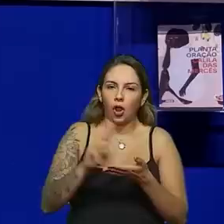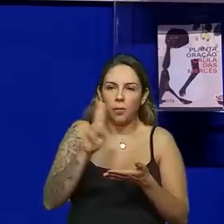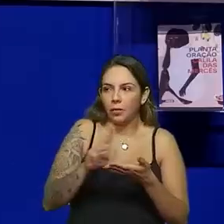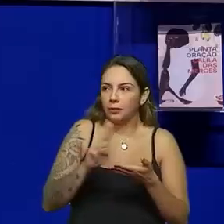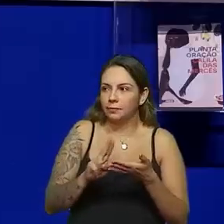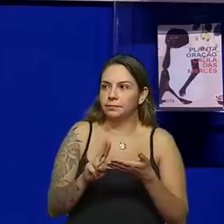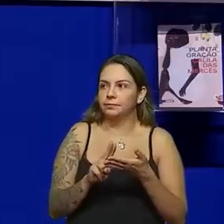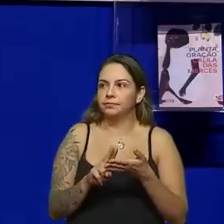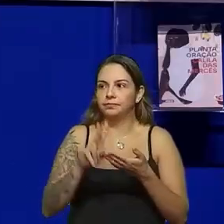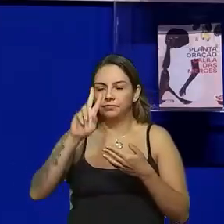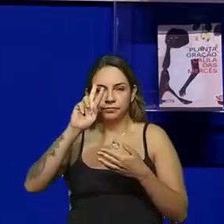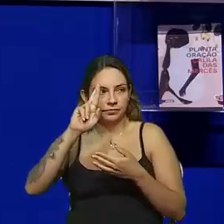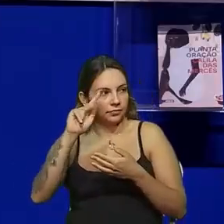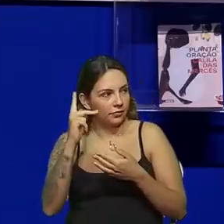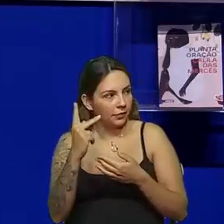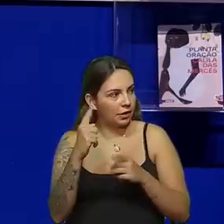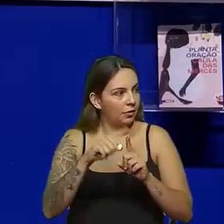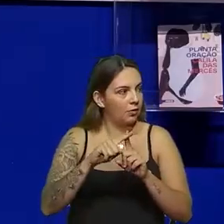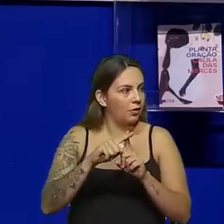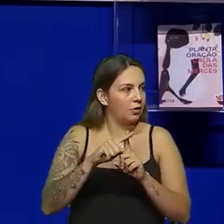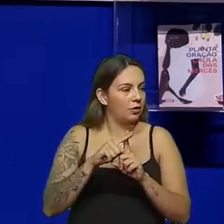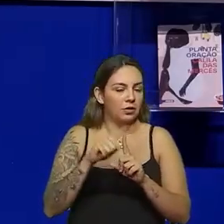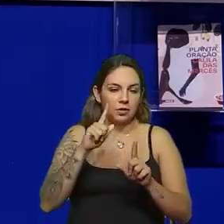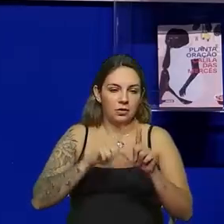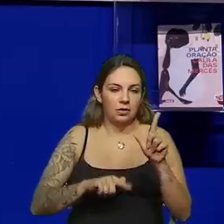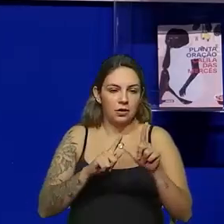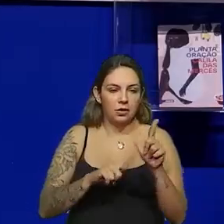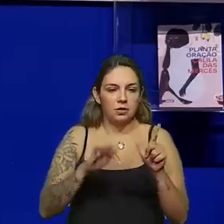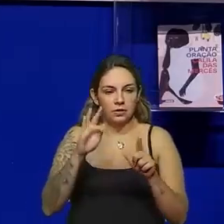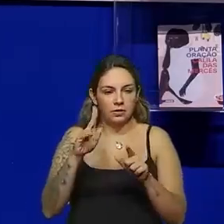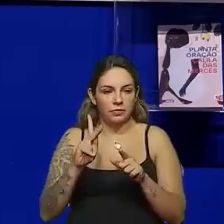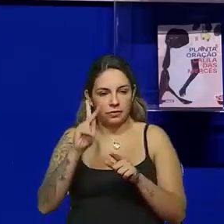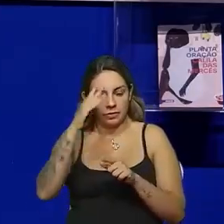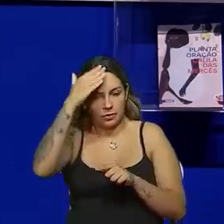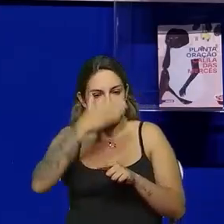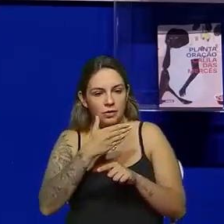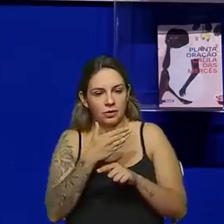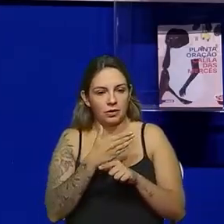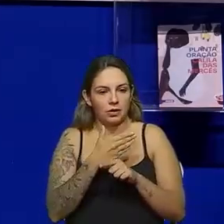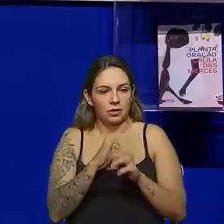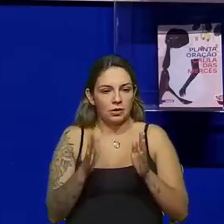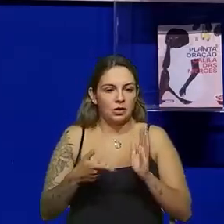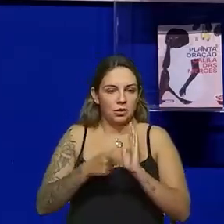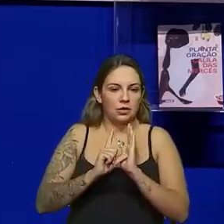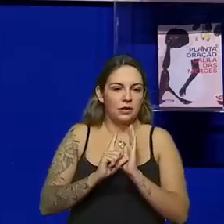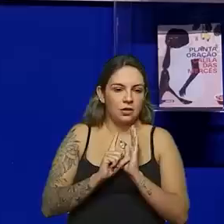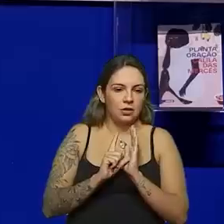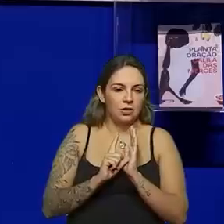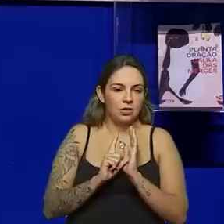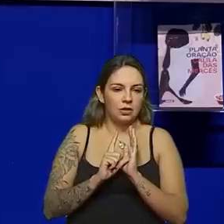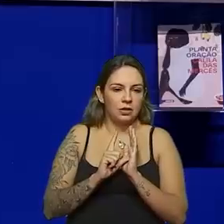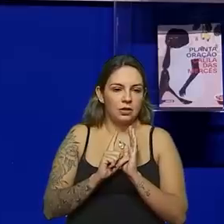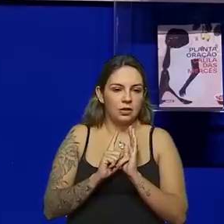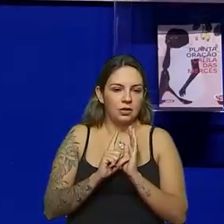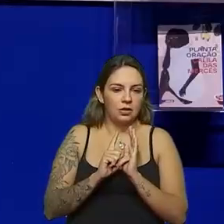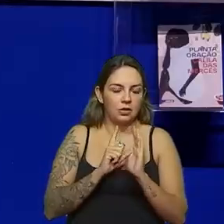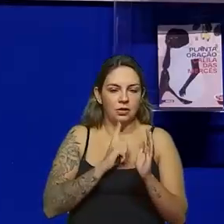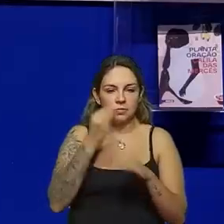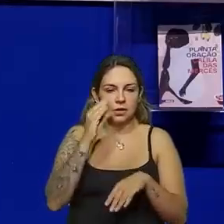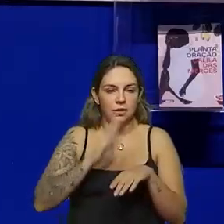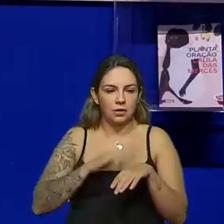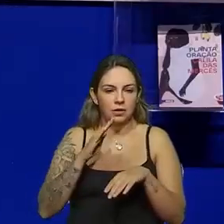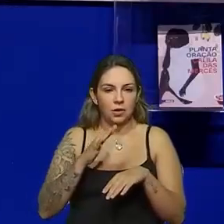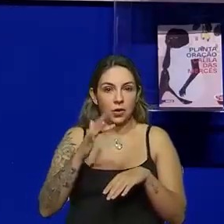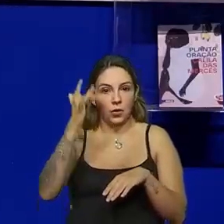né, muito rap, muito funk, porque é uma letra de funk, como eu provei na mesa anterior, de 2 dias atrás, ela tem muito